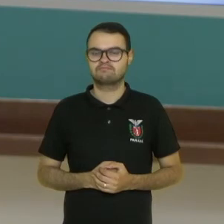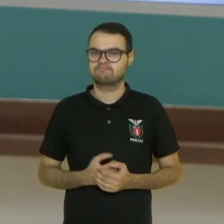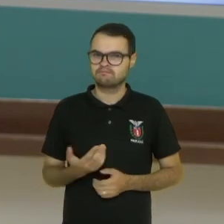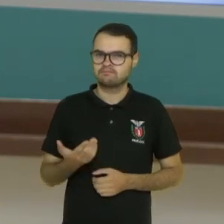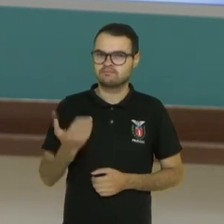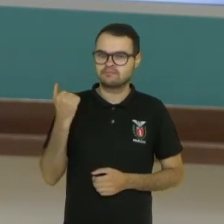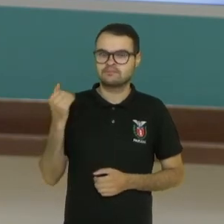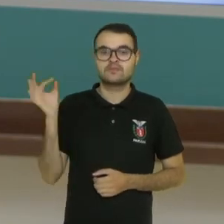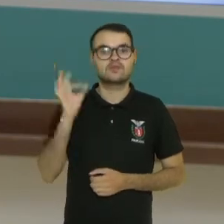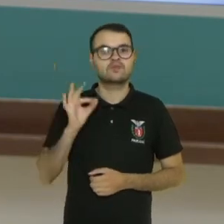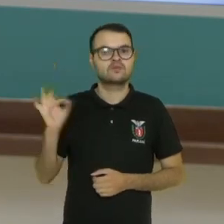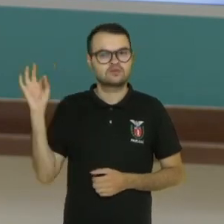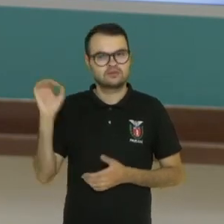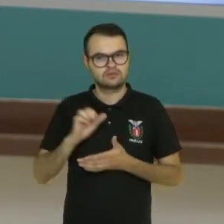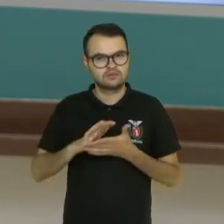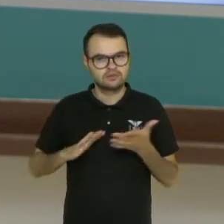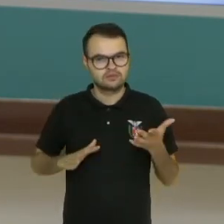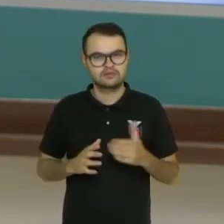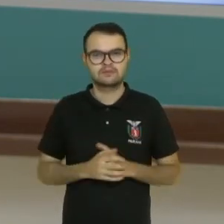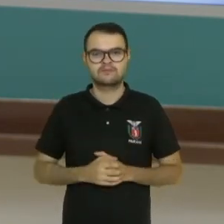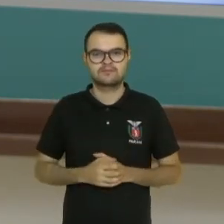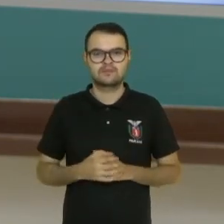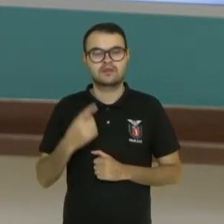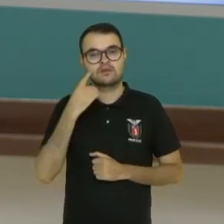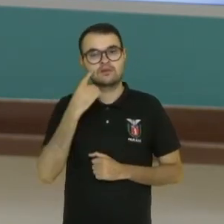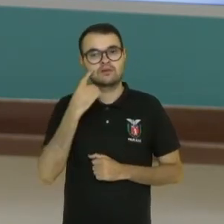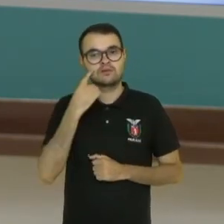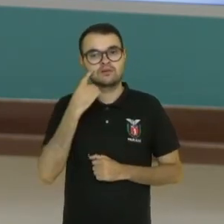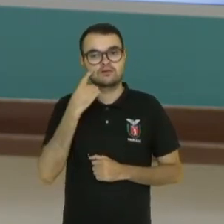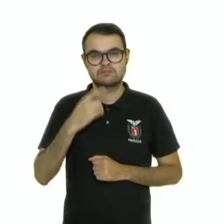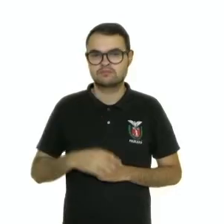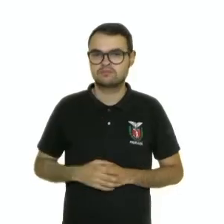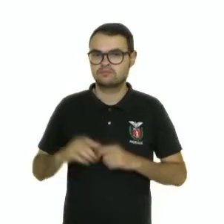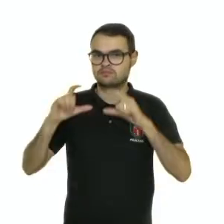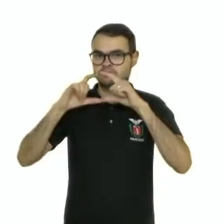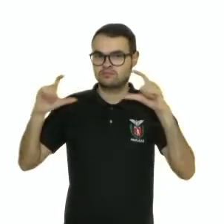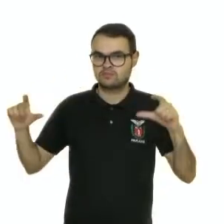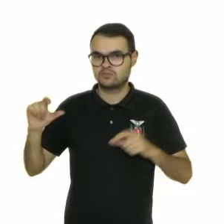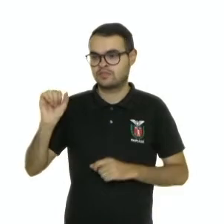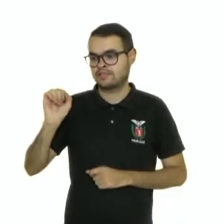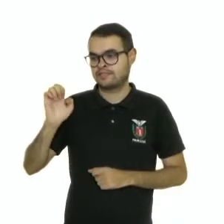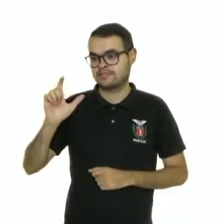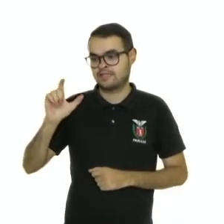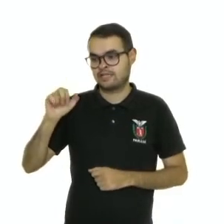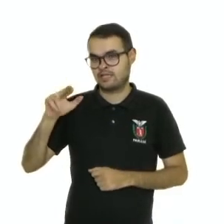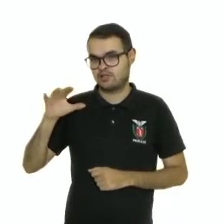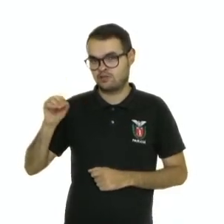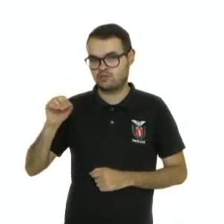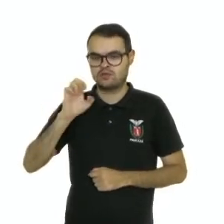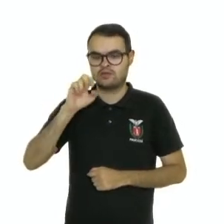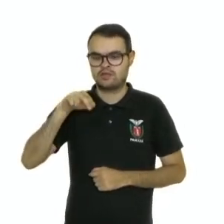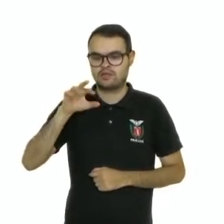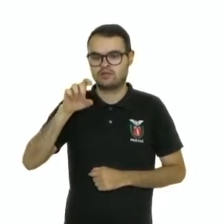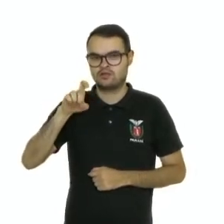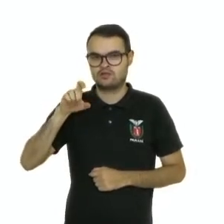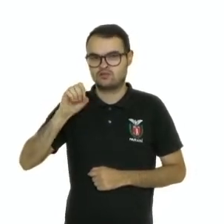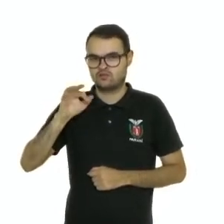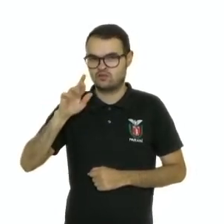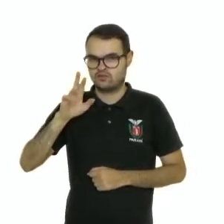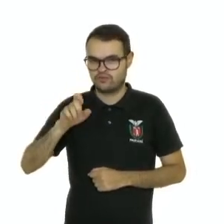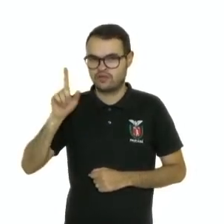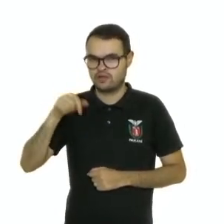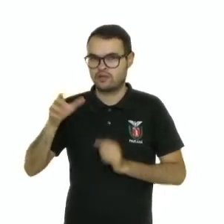Vamos para a correção da atividade? Olha só, o enunciado diz que o selênio e o enxofre pertencem à família 6A da